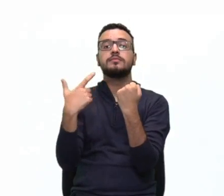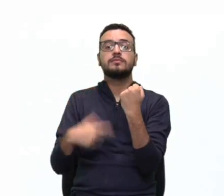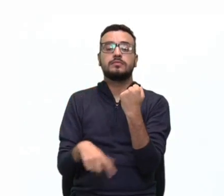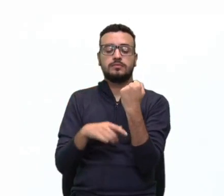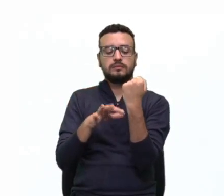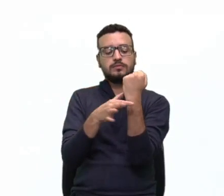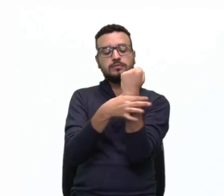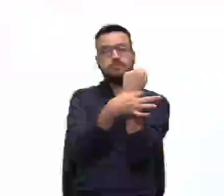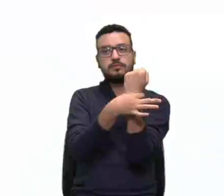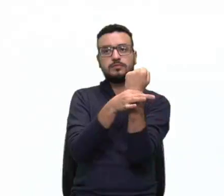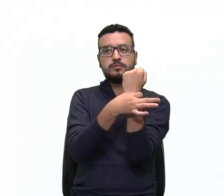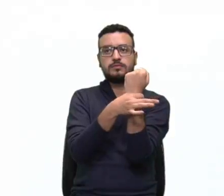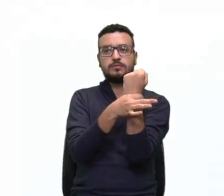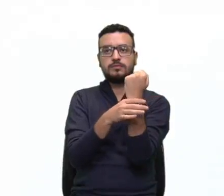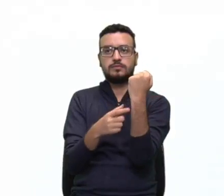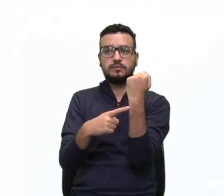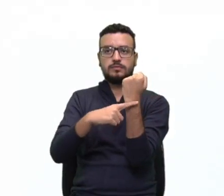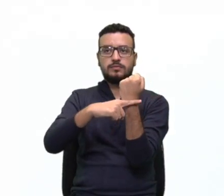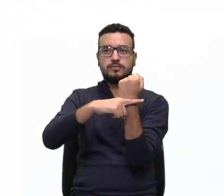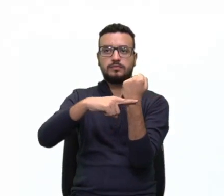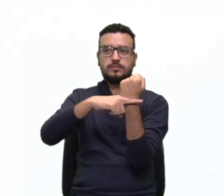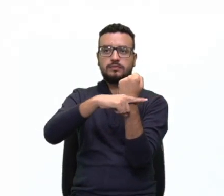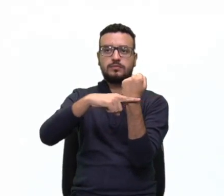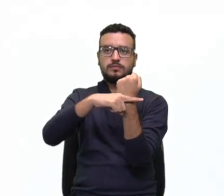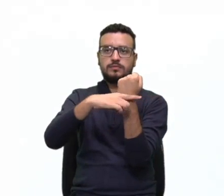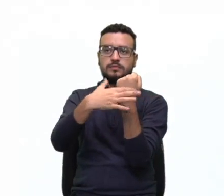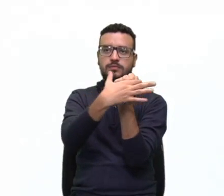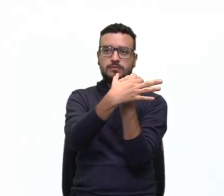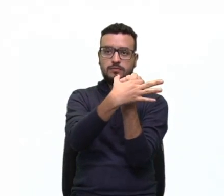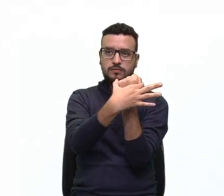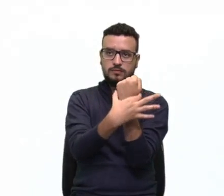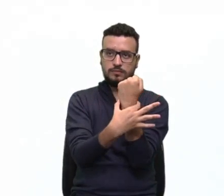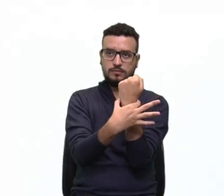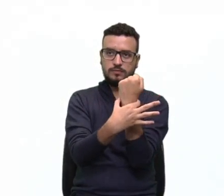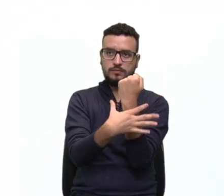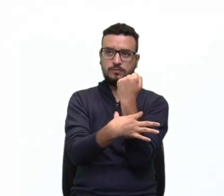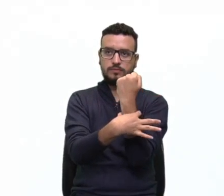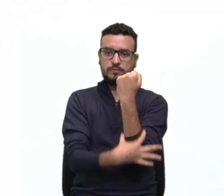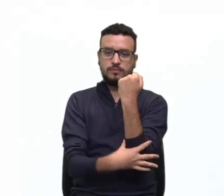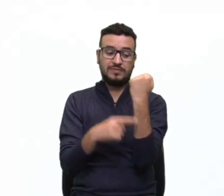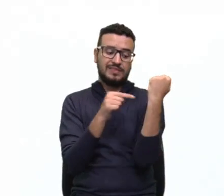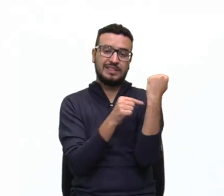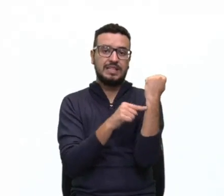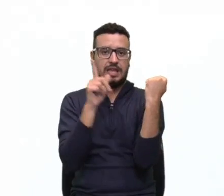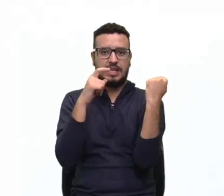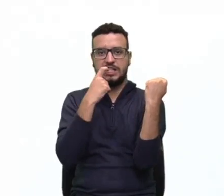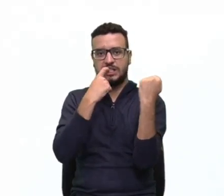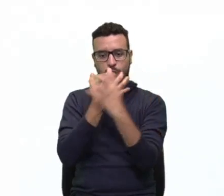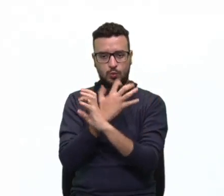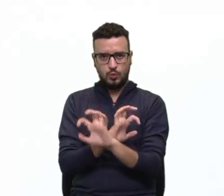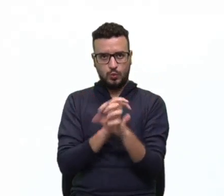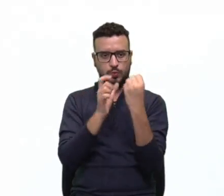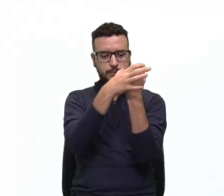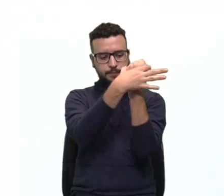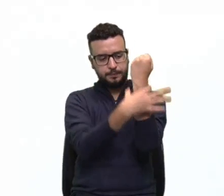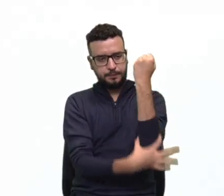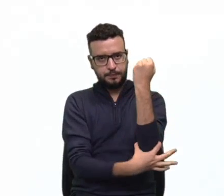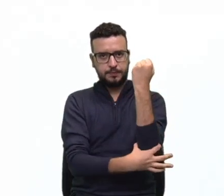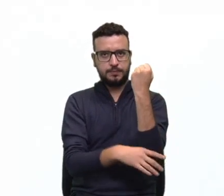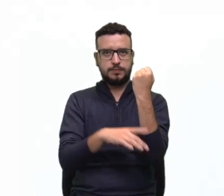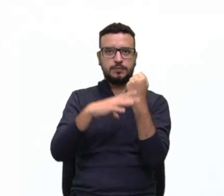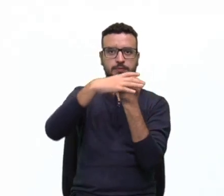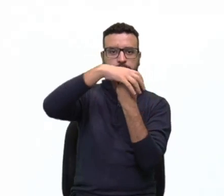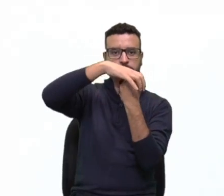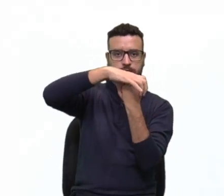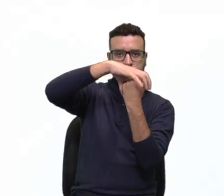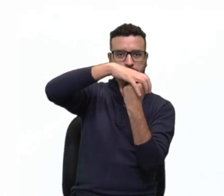e diáfises e que é substituída por tecido ósseo no decorrer do tempo. E eu